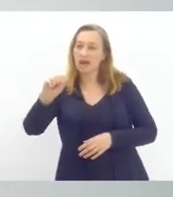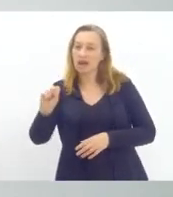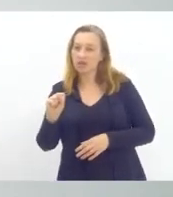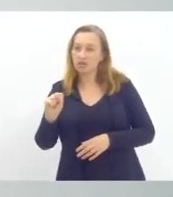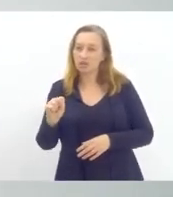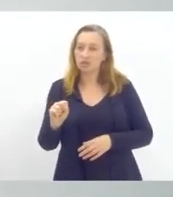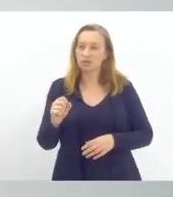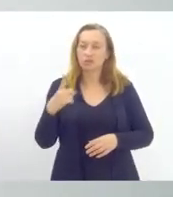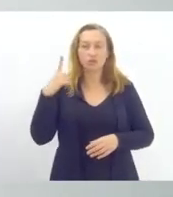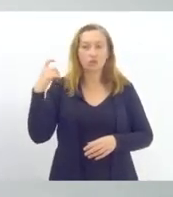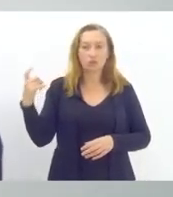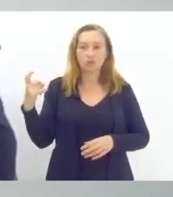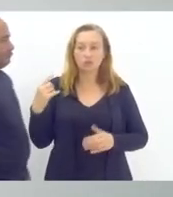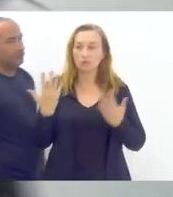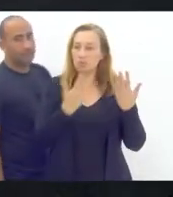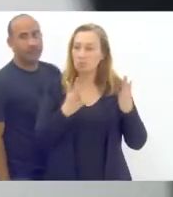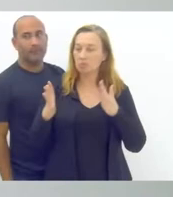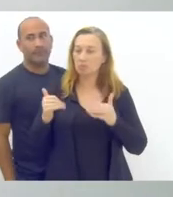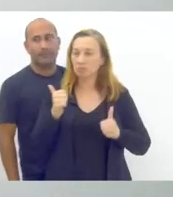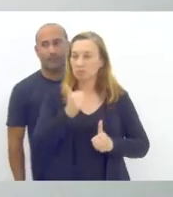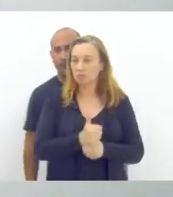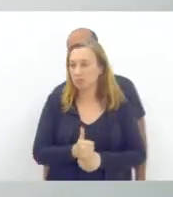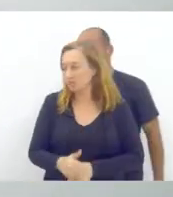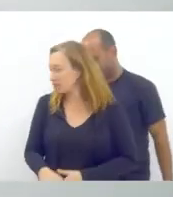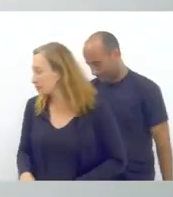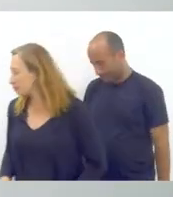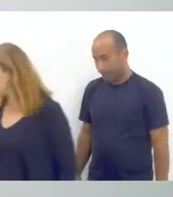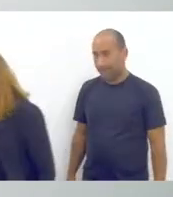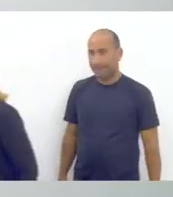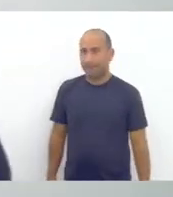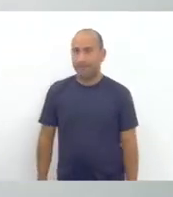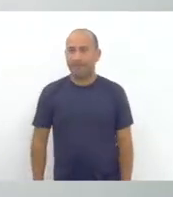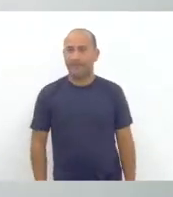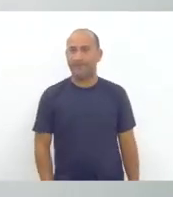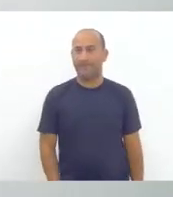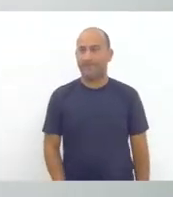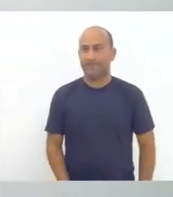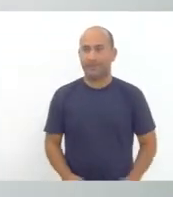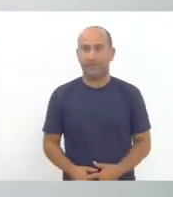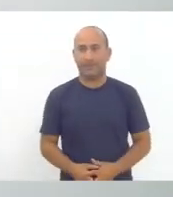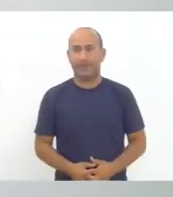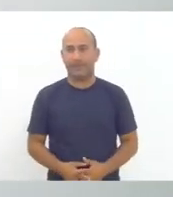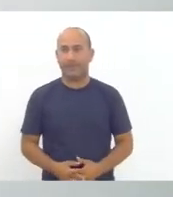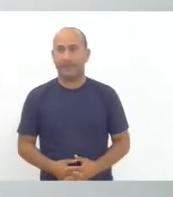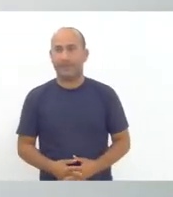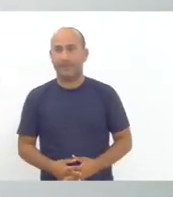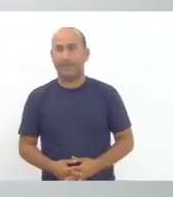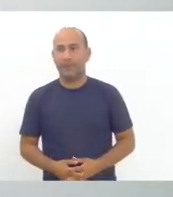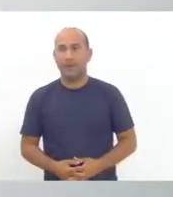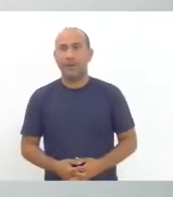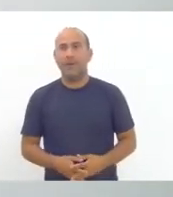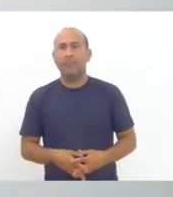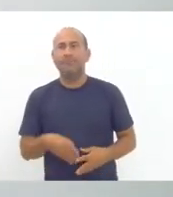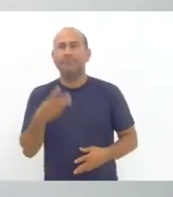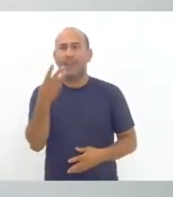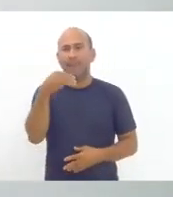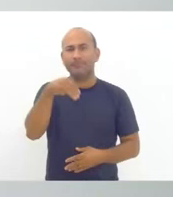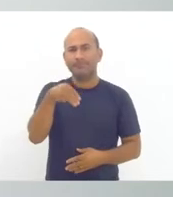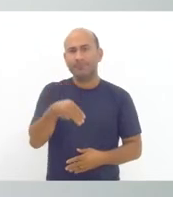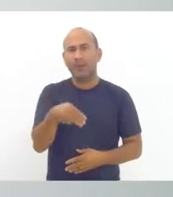saudando público com o slogan rádio Saara a voz do centro do Rio por 3 minutos